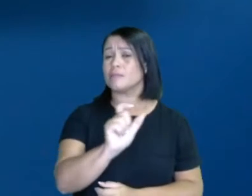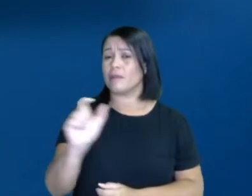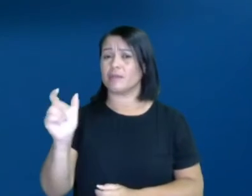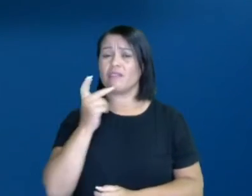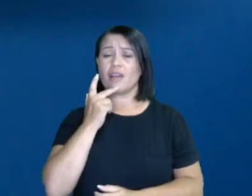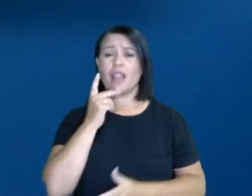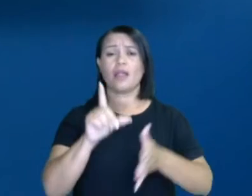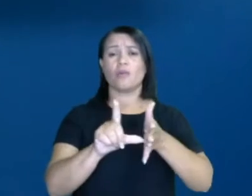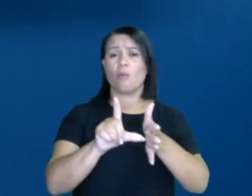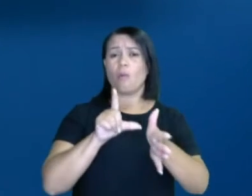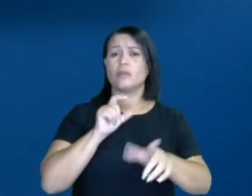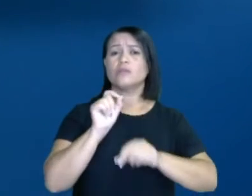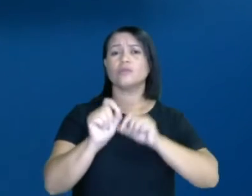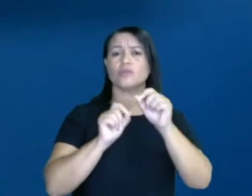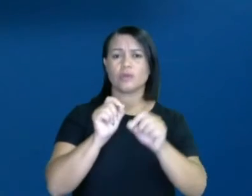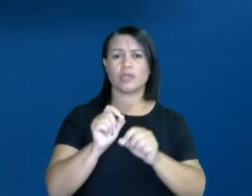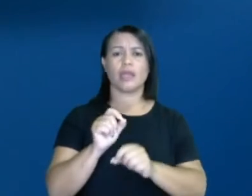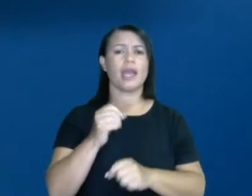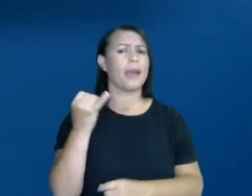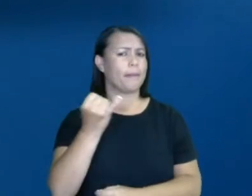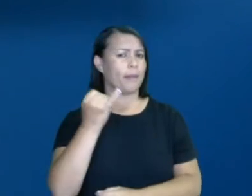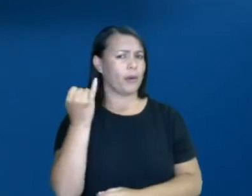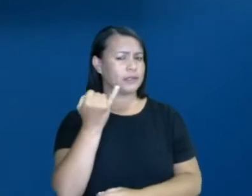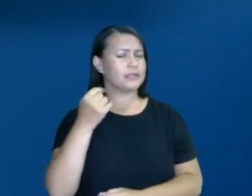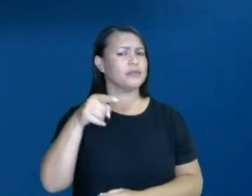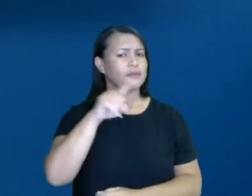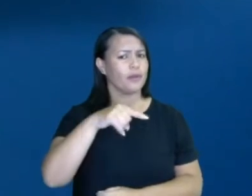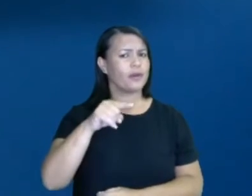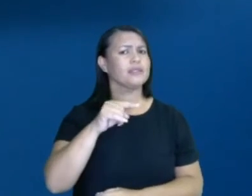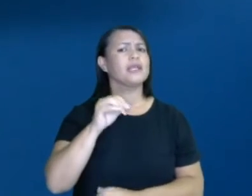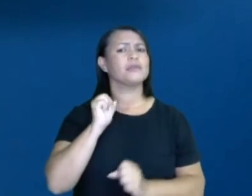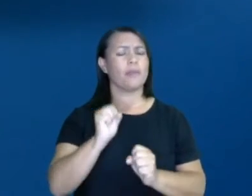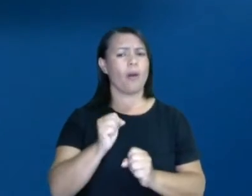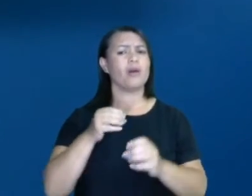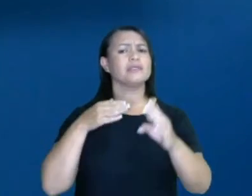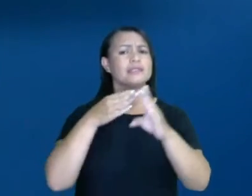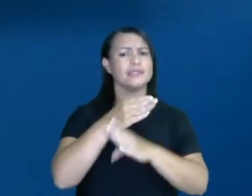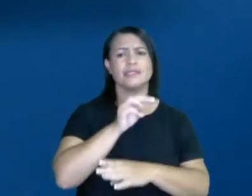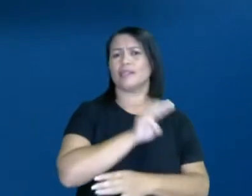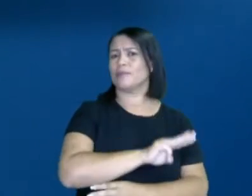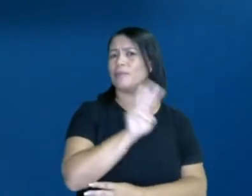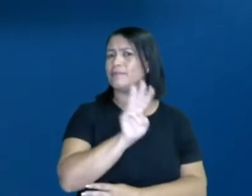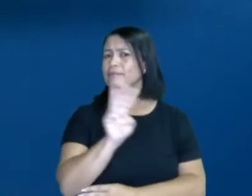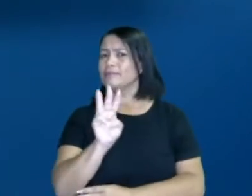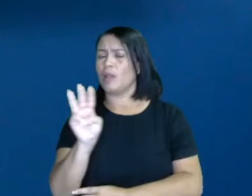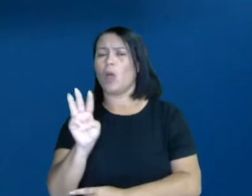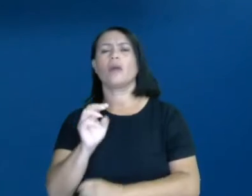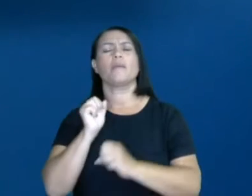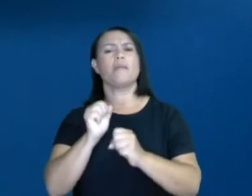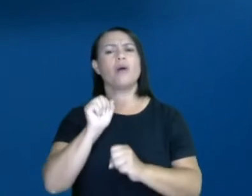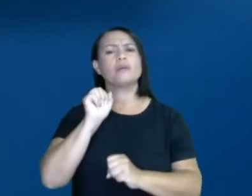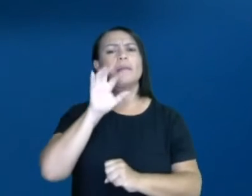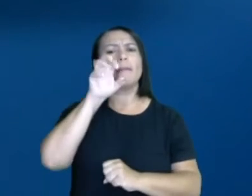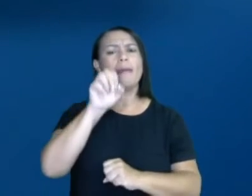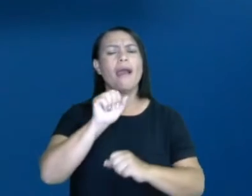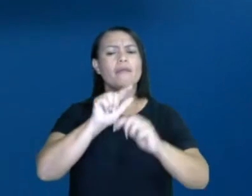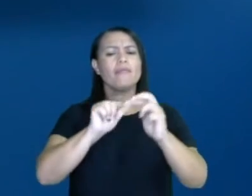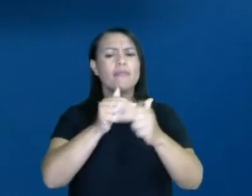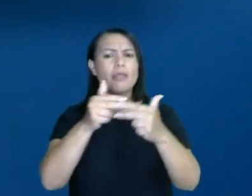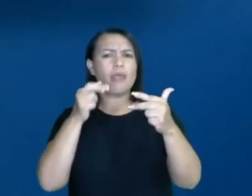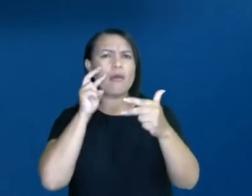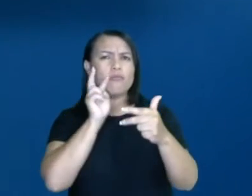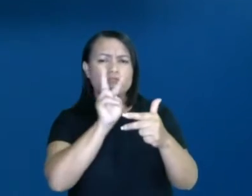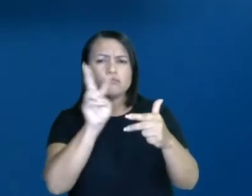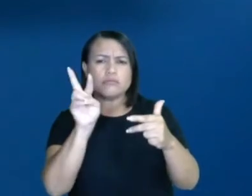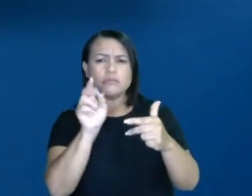como eu havia falado, né, é importante que vocês depois acessem esse material, né, para que vocês tenham sempre essas